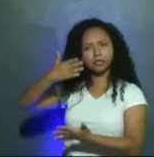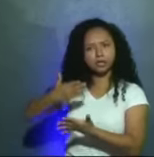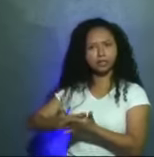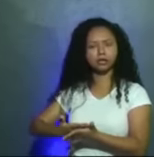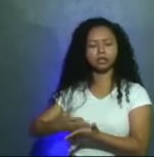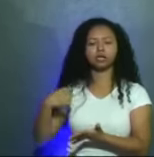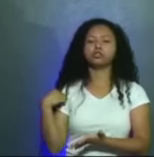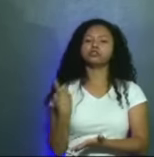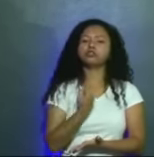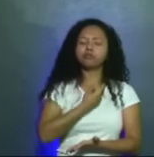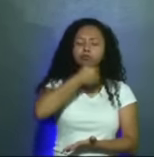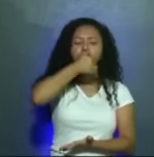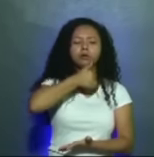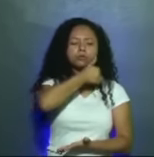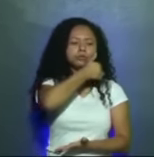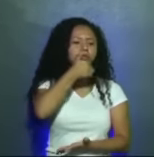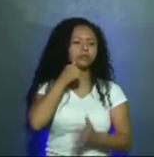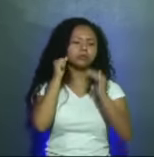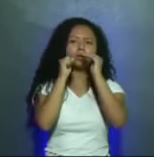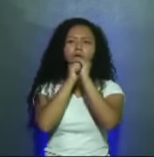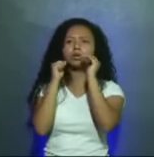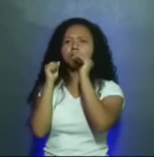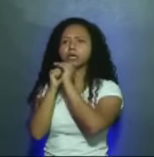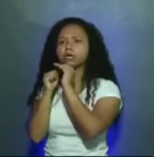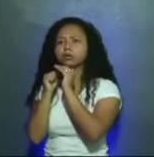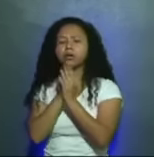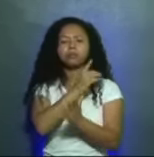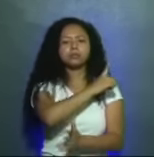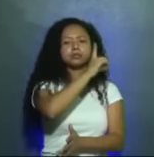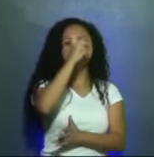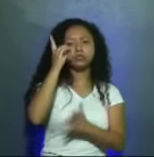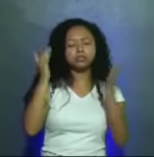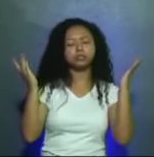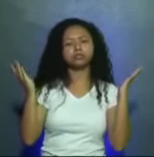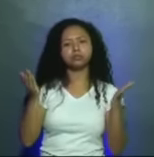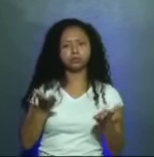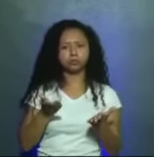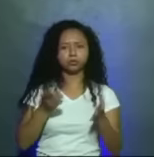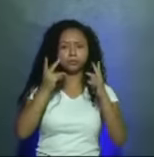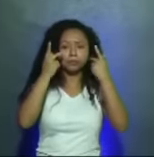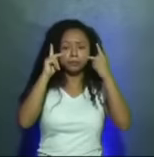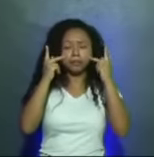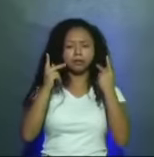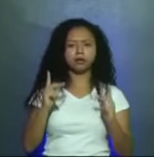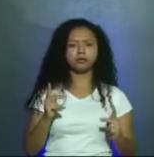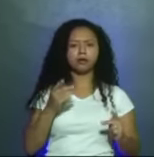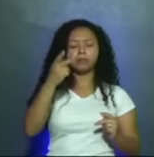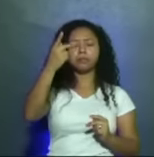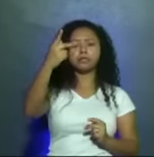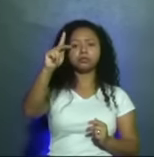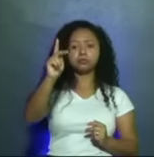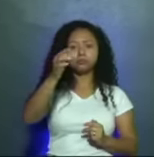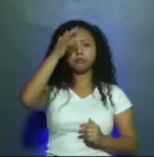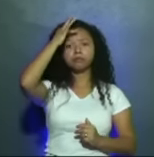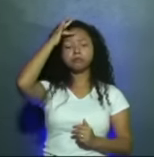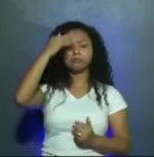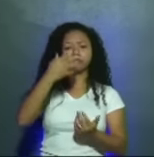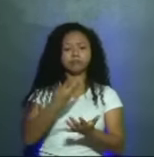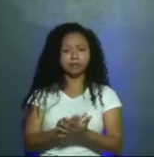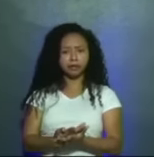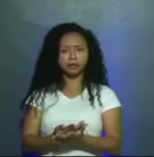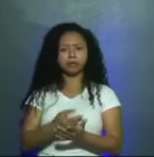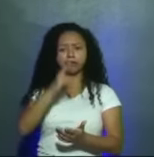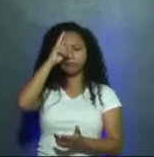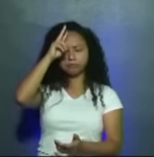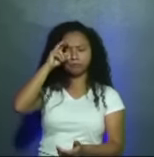orando, jejuando por esse dia de hoje, por essa palavra, para que a sua fé vai ser